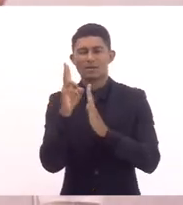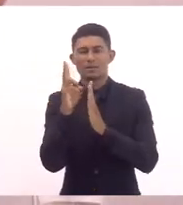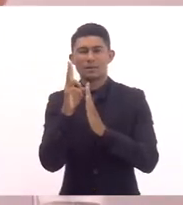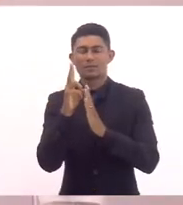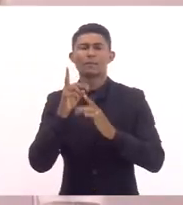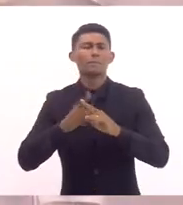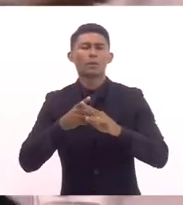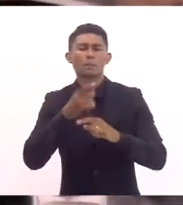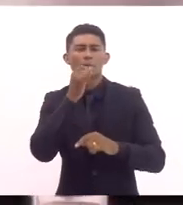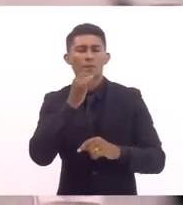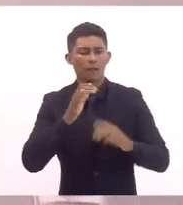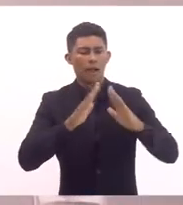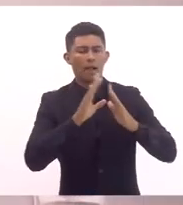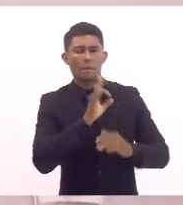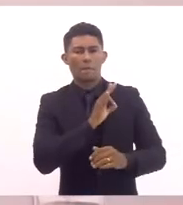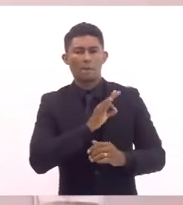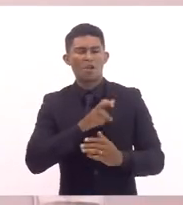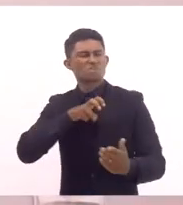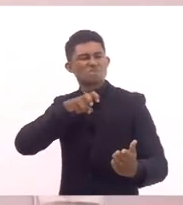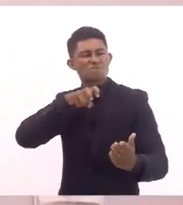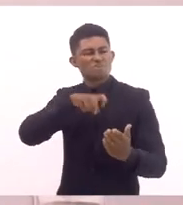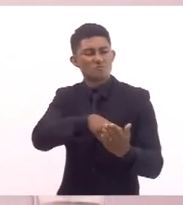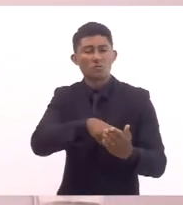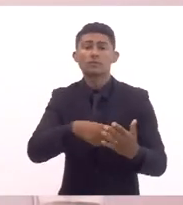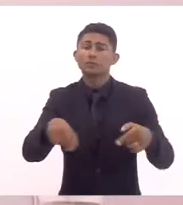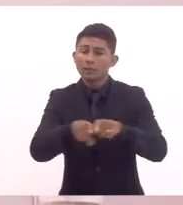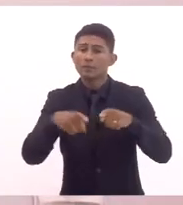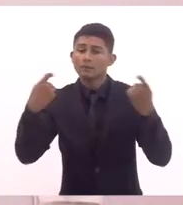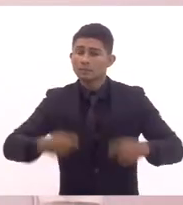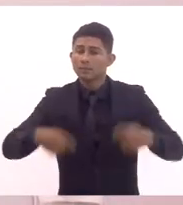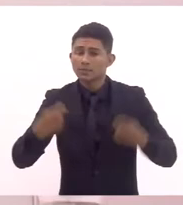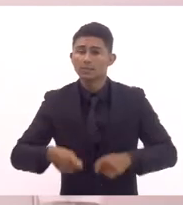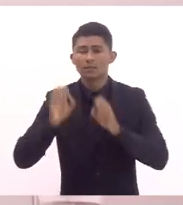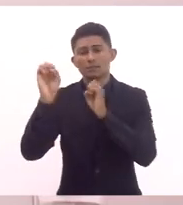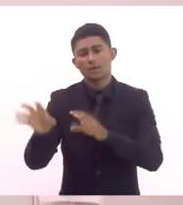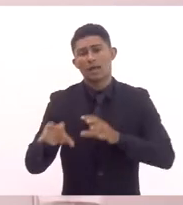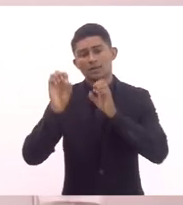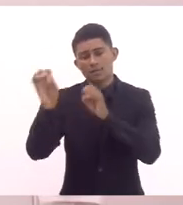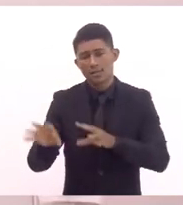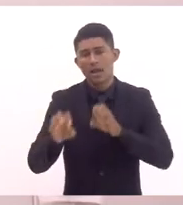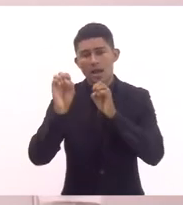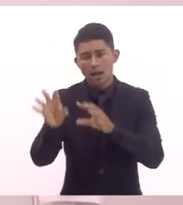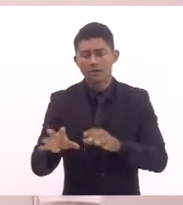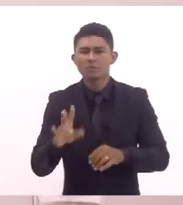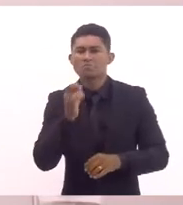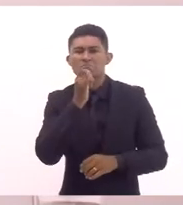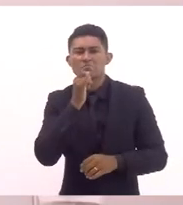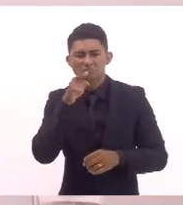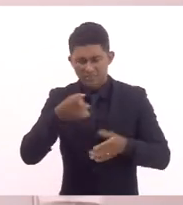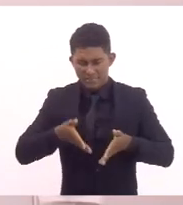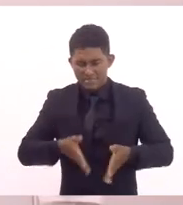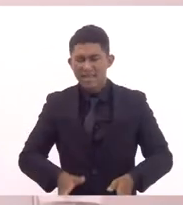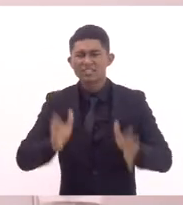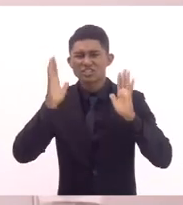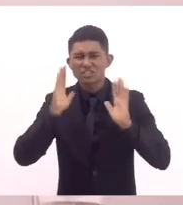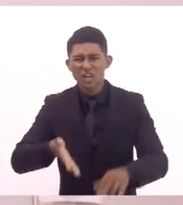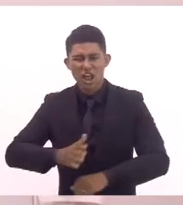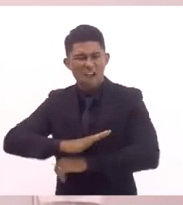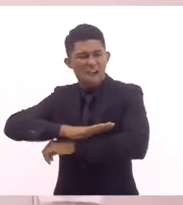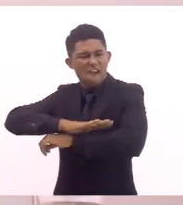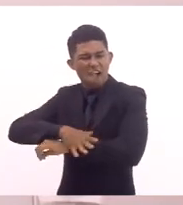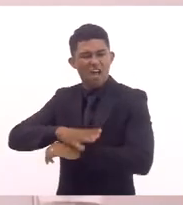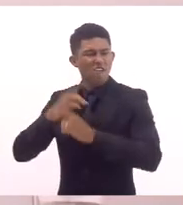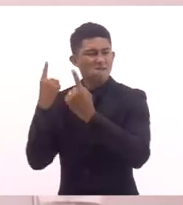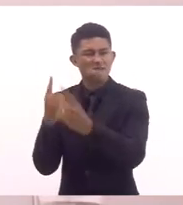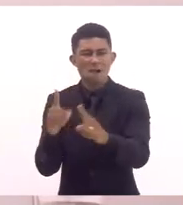delegacia que Puna a gente tem que ter a educação Para incorporar ninguém nasce racista essa que é verdade